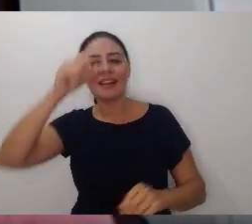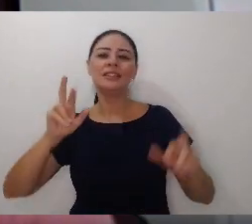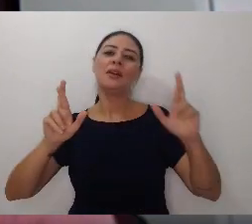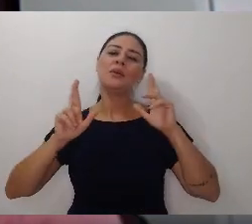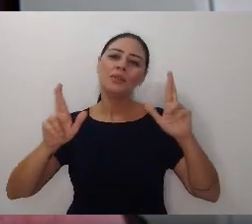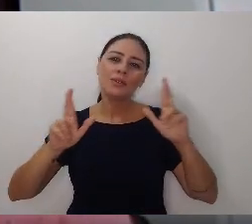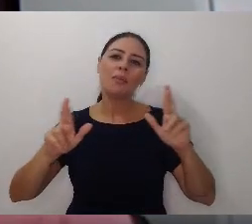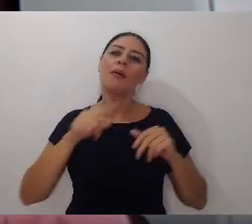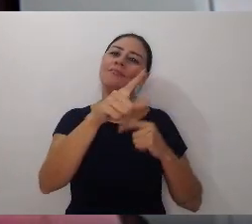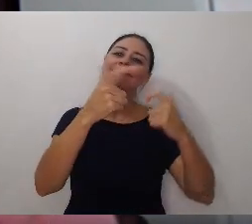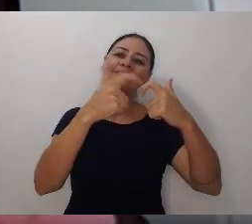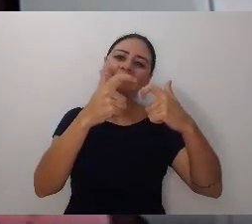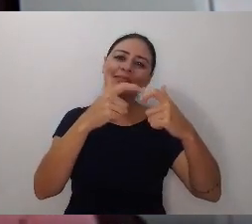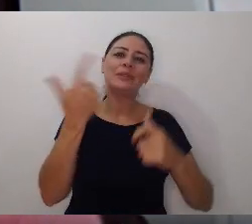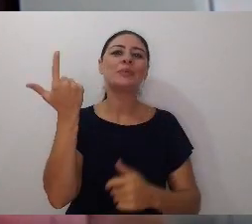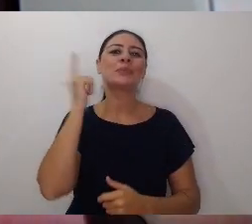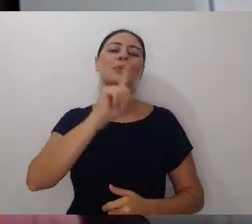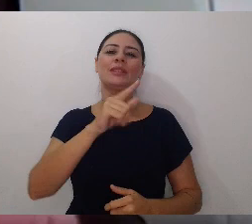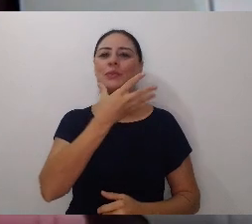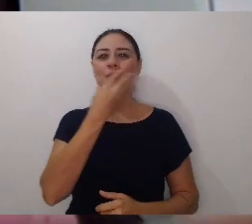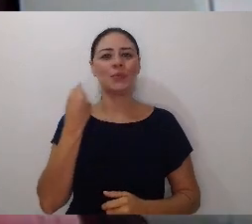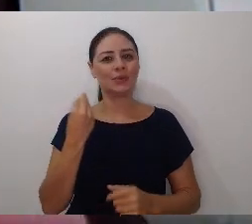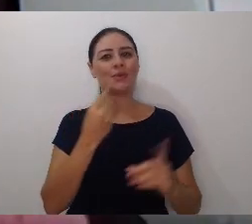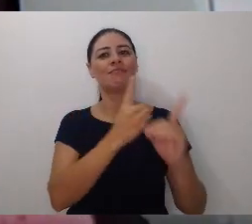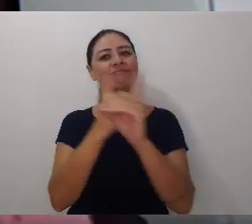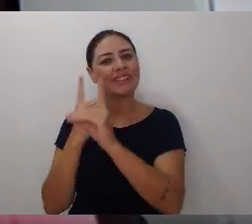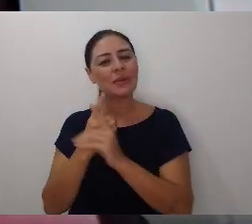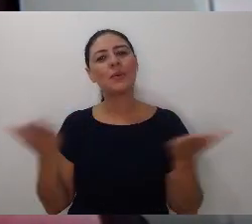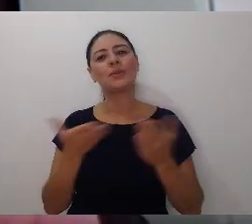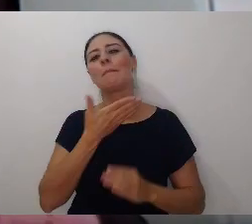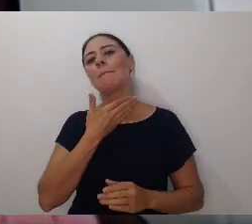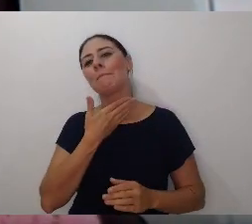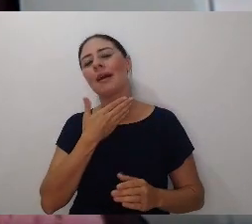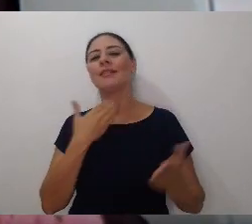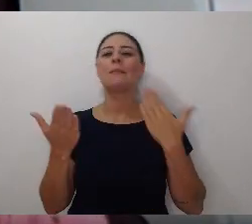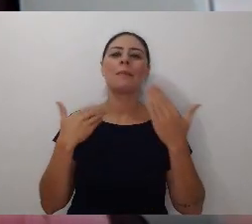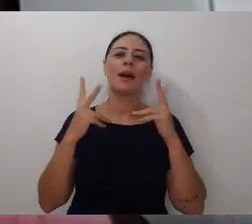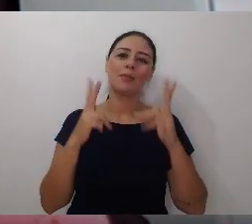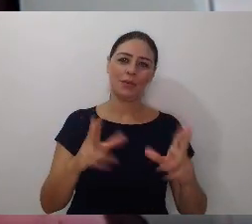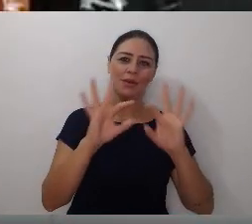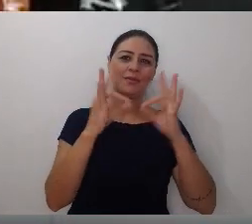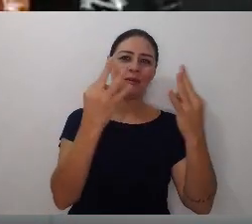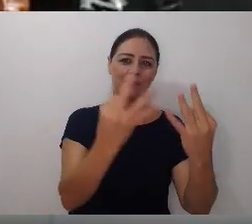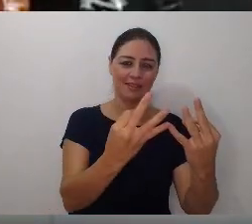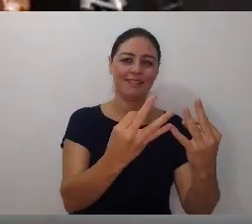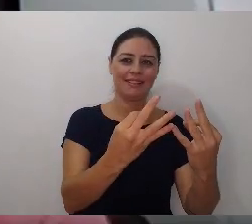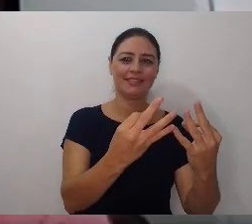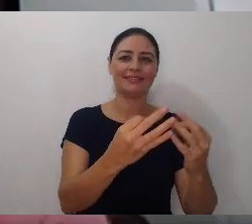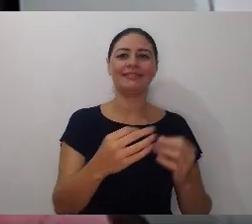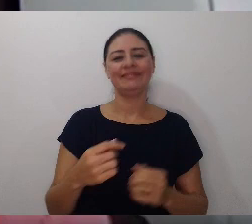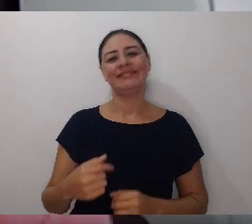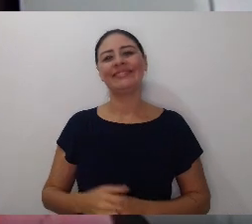muito aprendizado, e espero que a doutora tenha curtido, gostado desse nosso encontro, desse nosso bate-papo, assim como